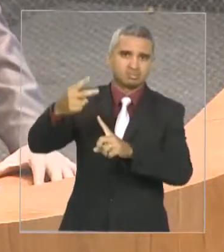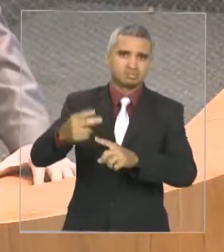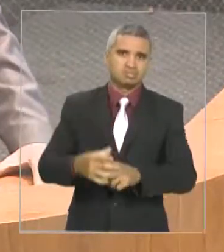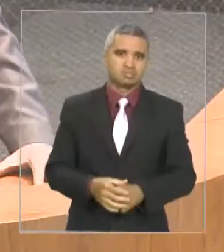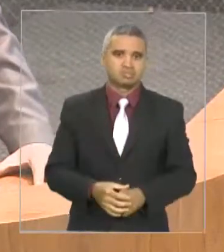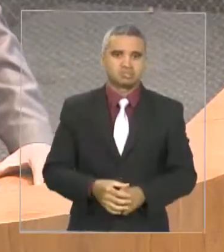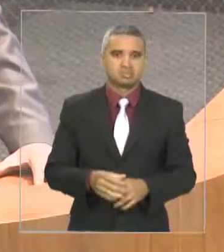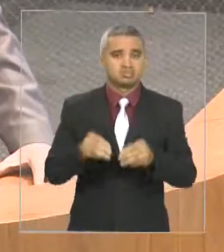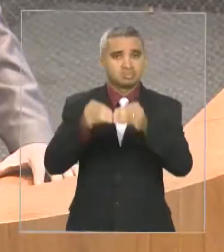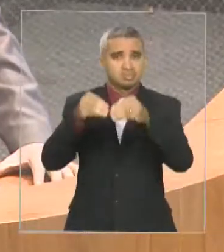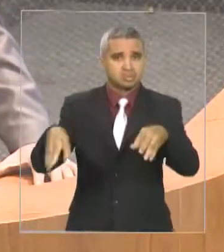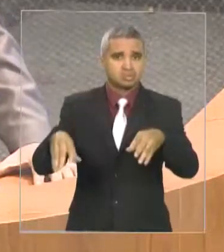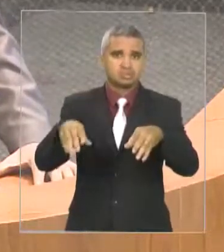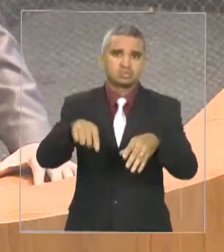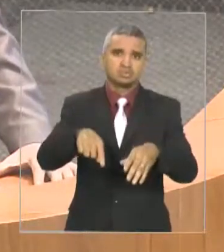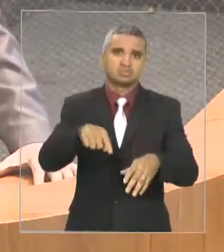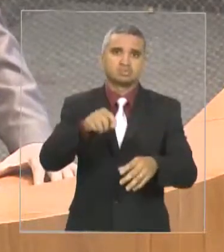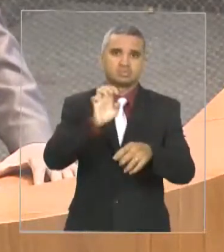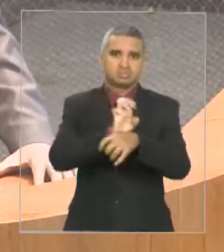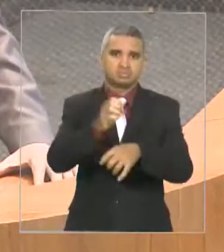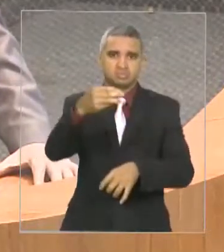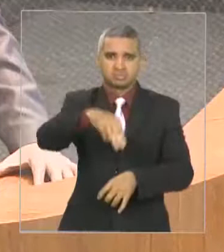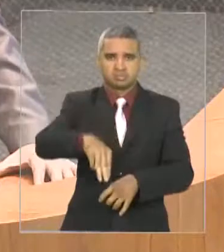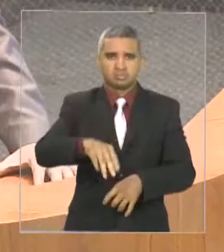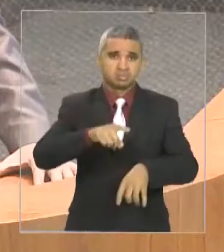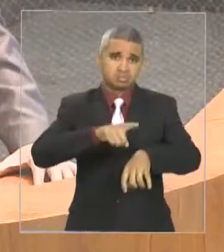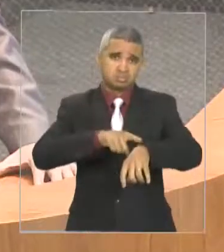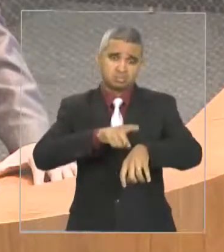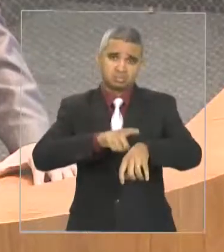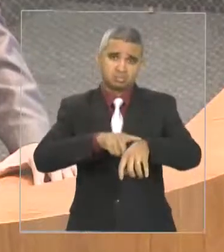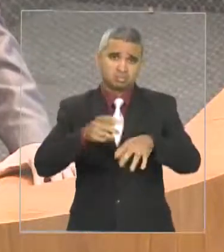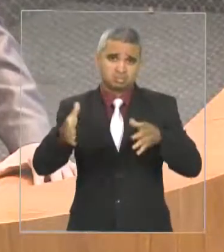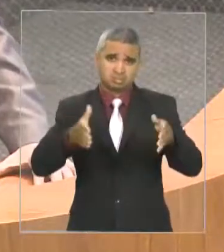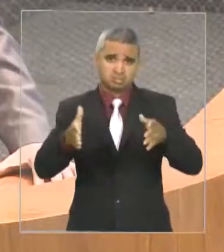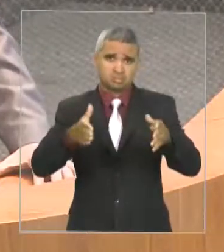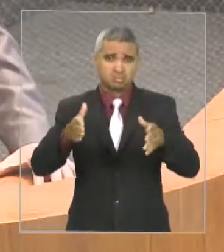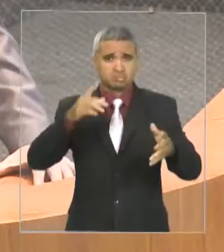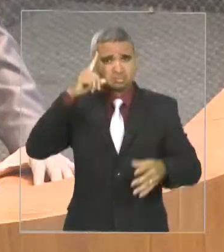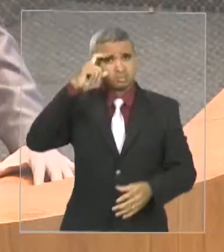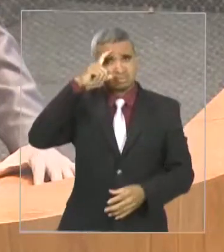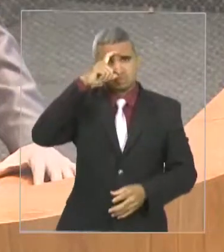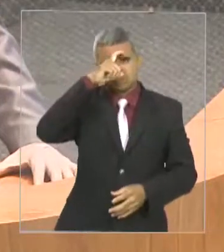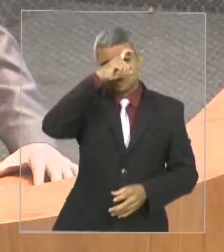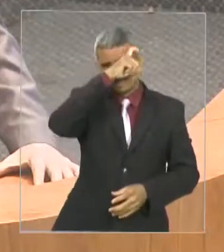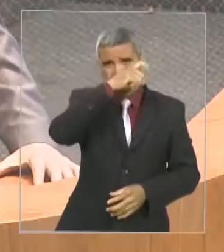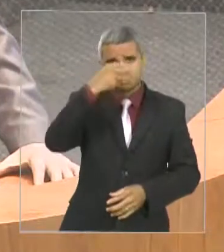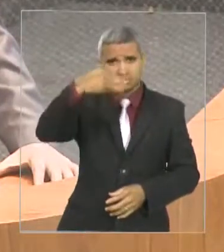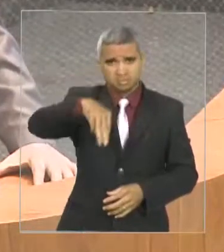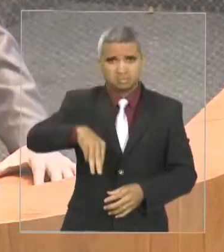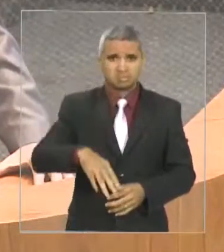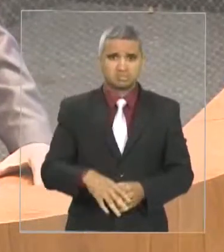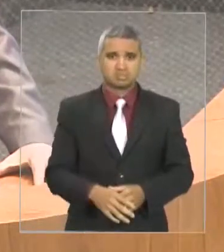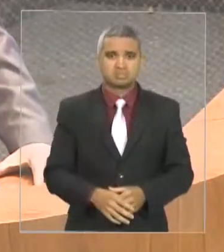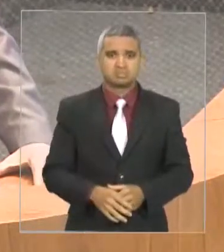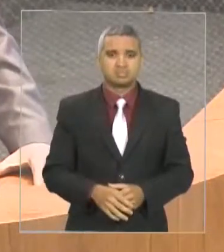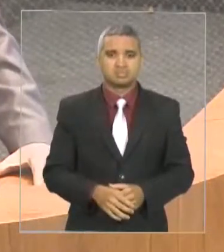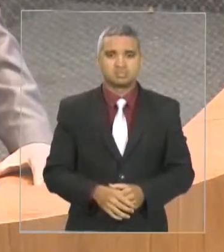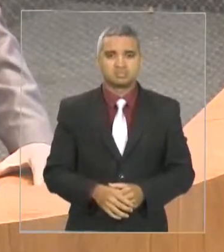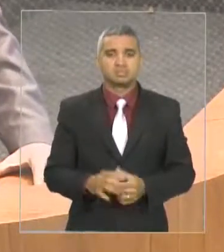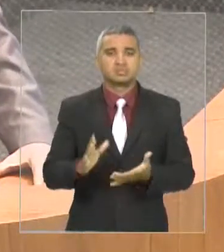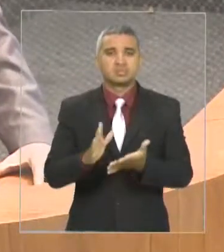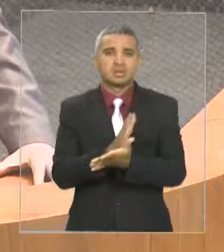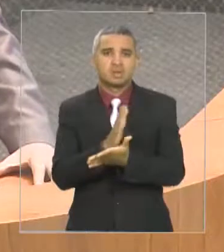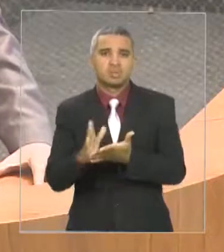Estado, num momento difícil que a gente enfrenta na economia brasileira e que é de conhecimento de todos. Alguns aqui tentam